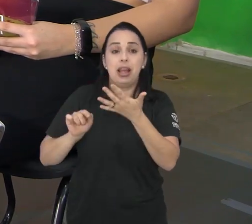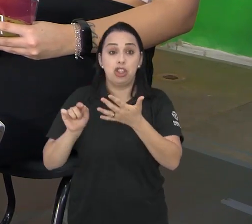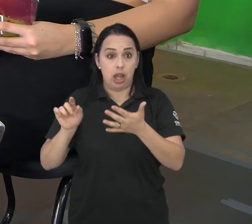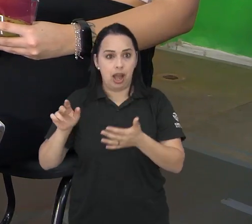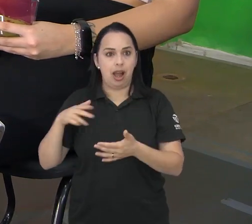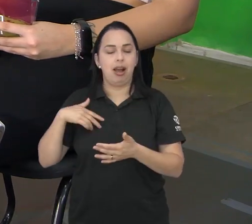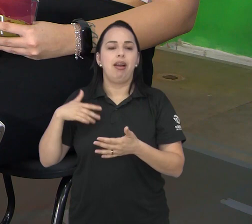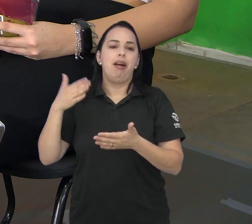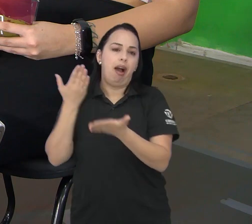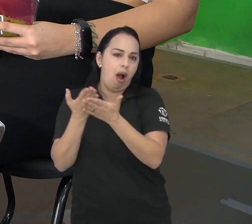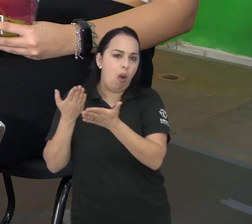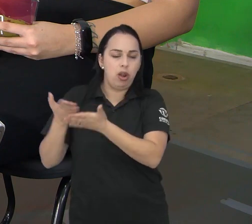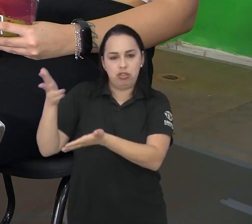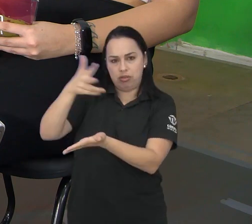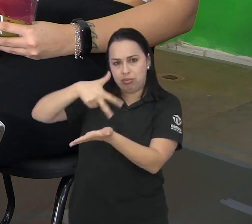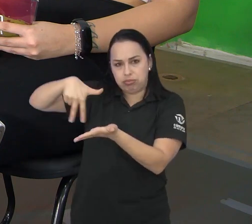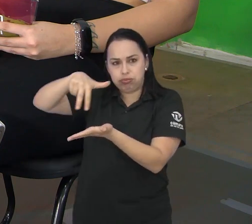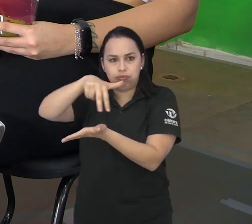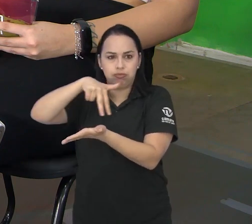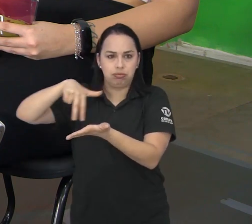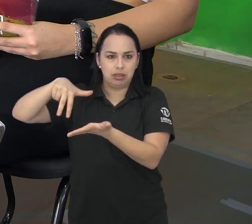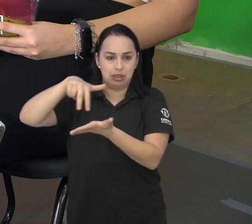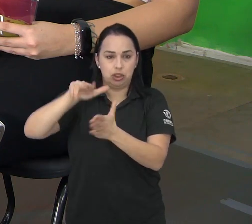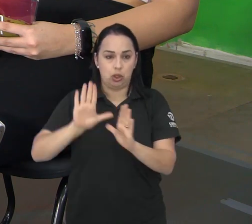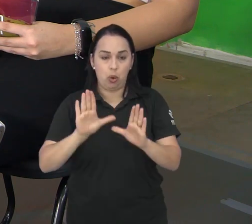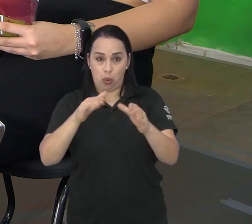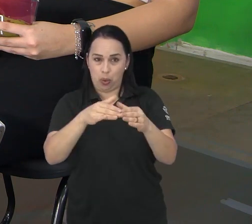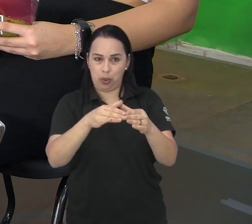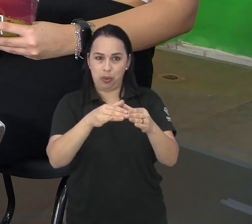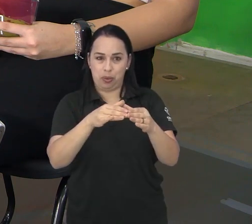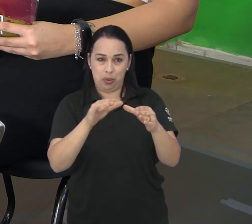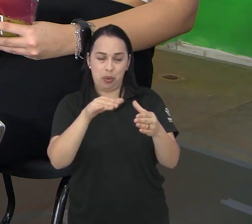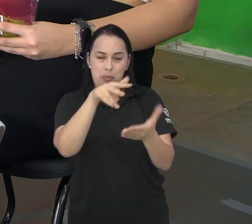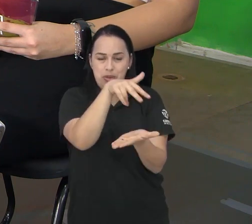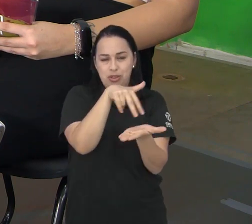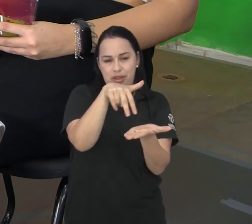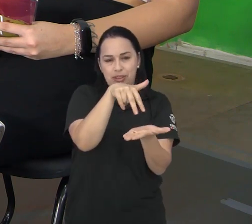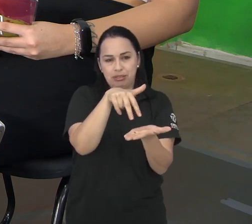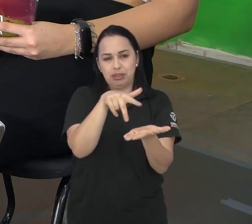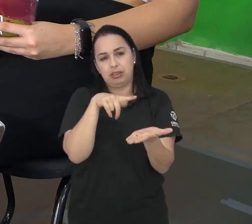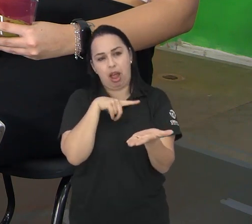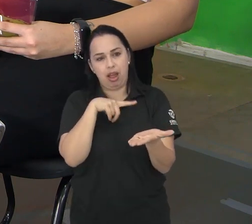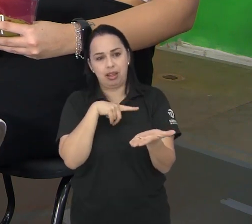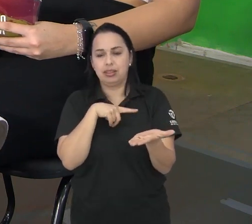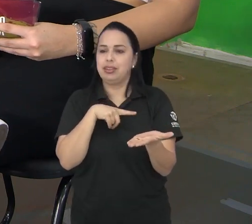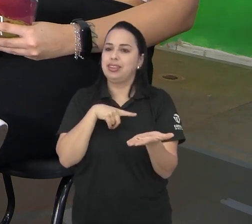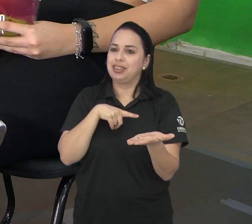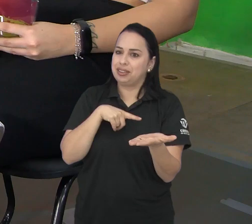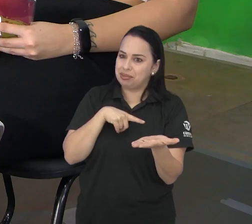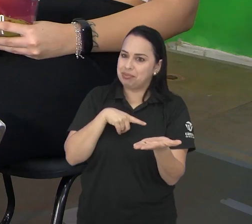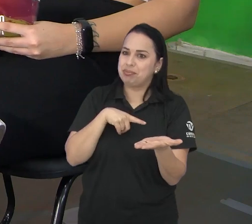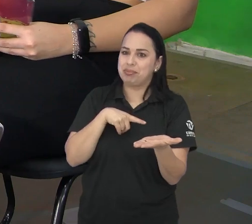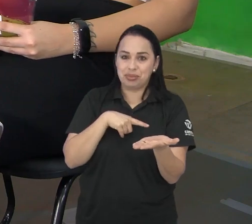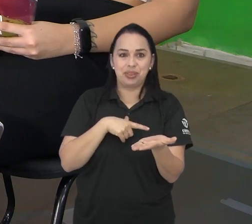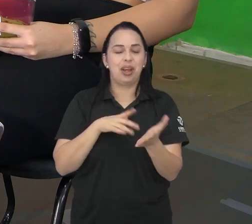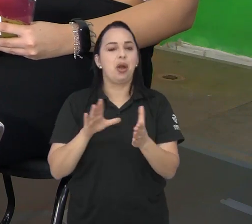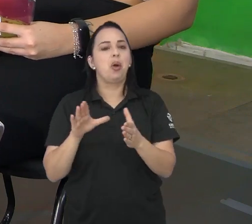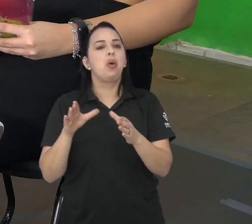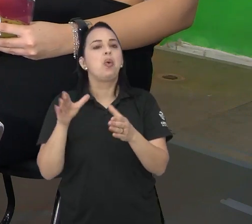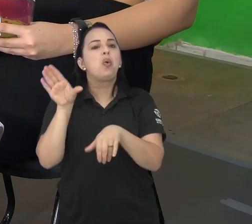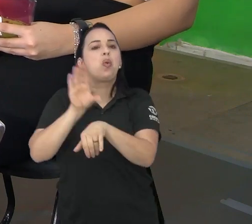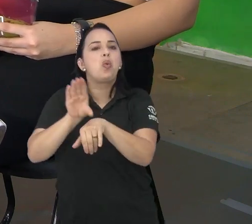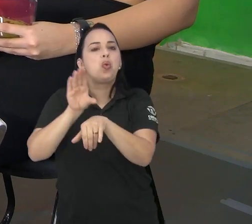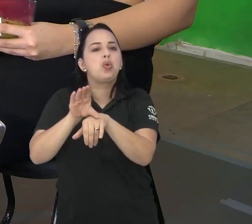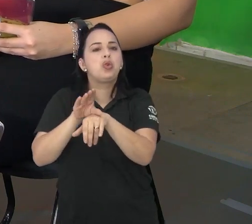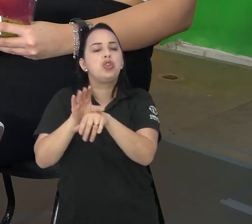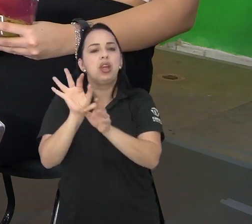de dança, né, que aí tinha os grupos lá de dança. Tinha isso também. Tinha curso de